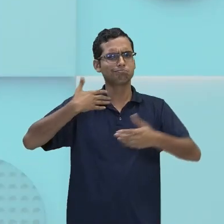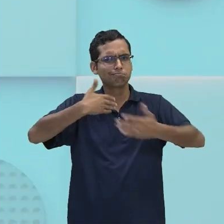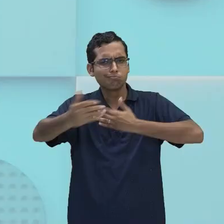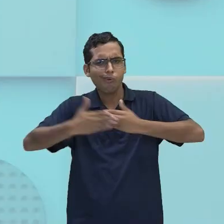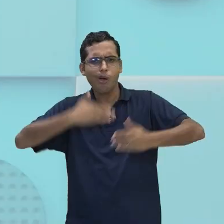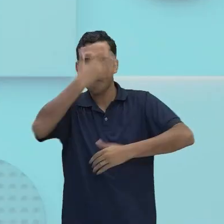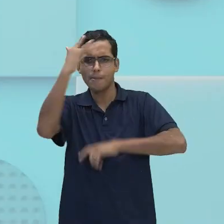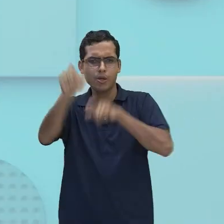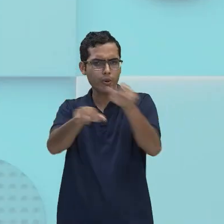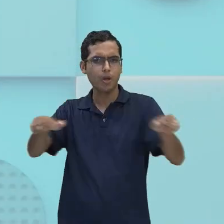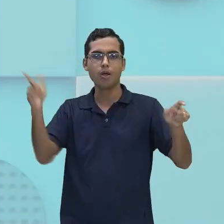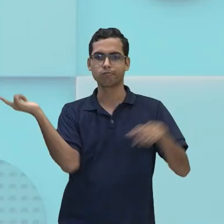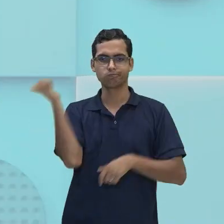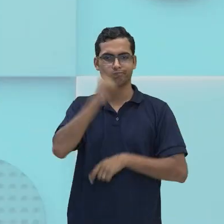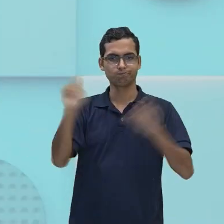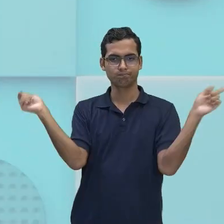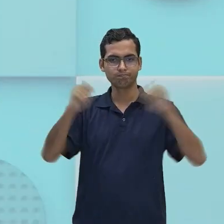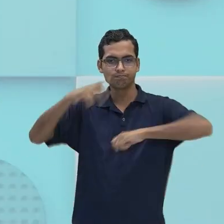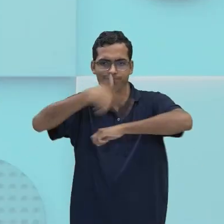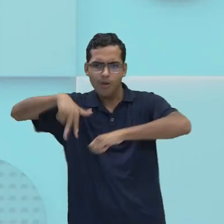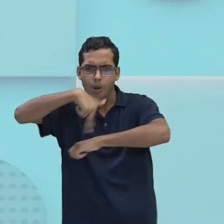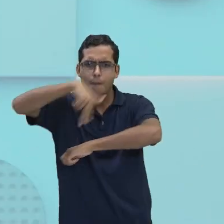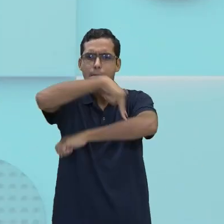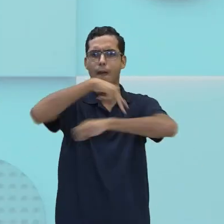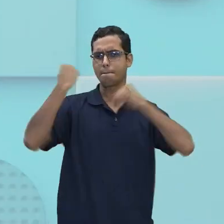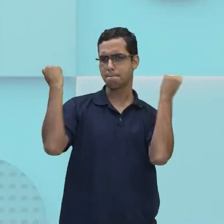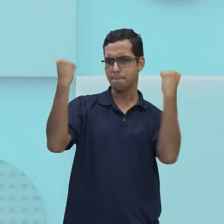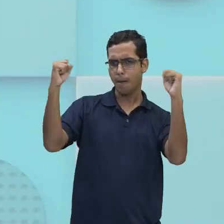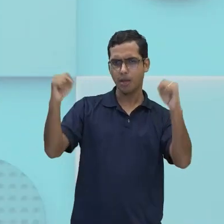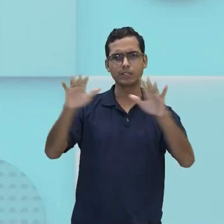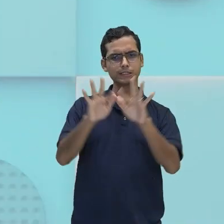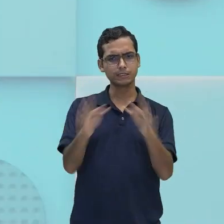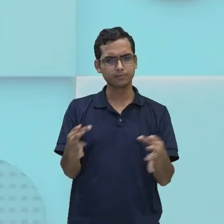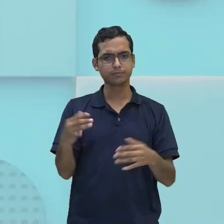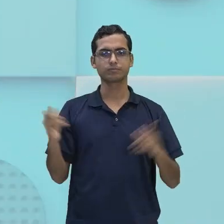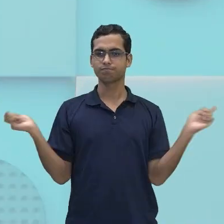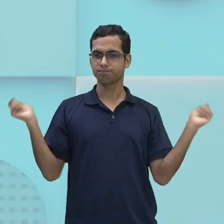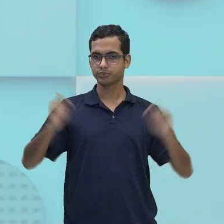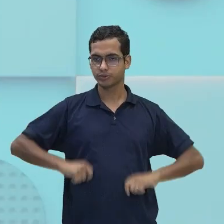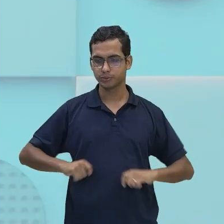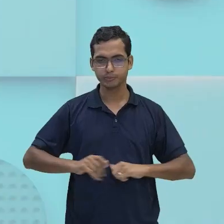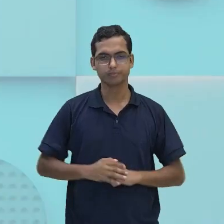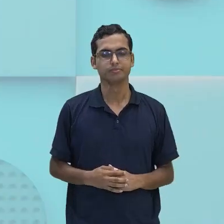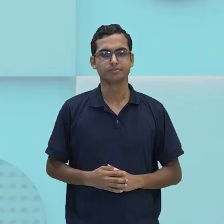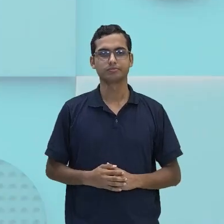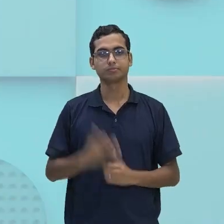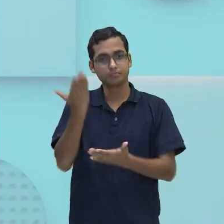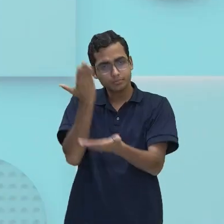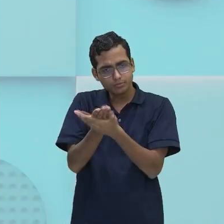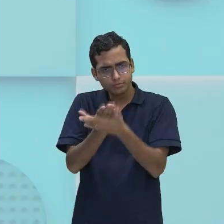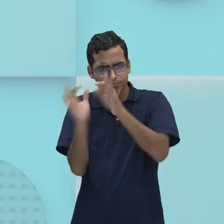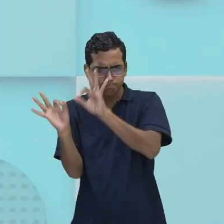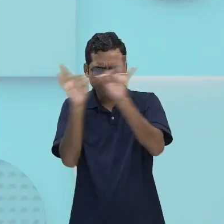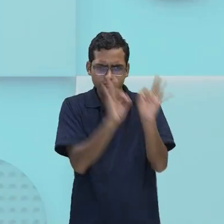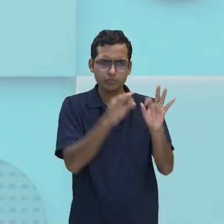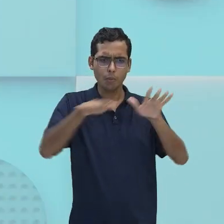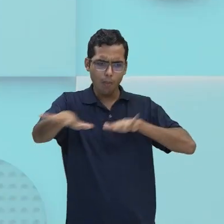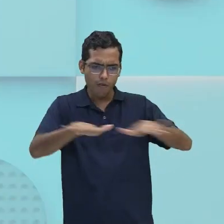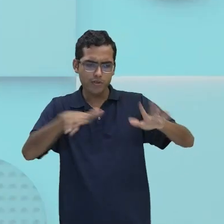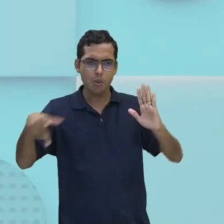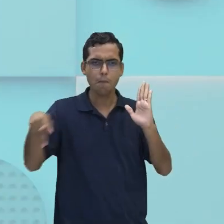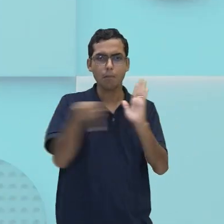da nossa condição física. E como vocês viram na nossa aula, né, ela tem ali os seus próprios movimentos, que na verdade